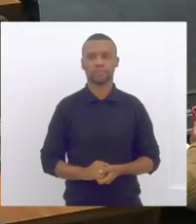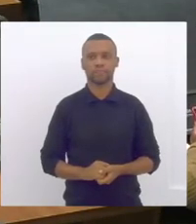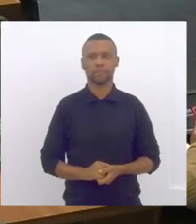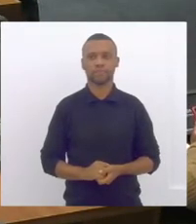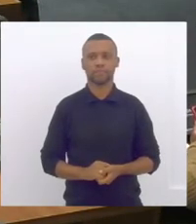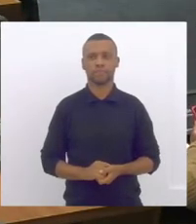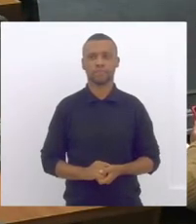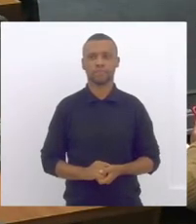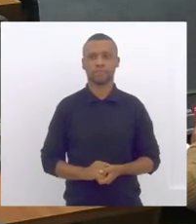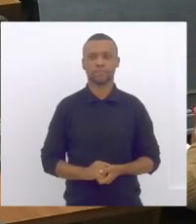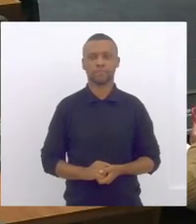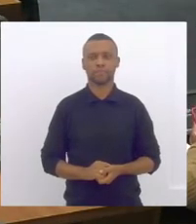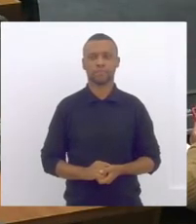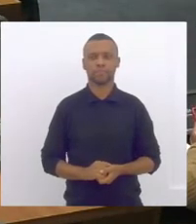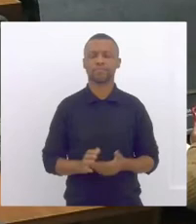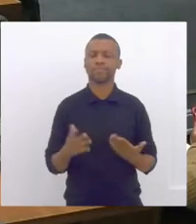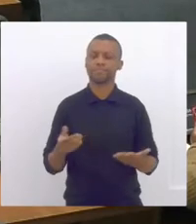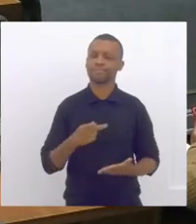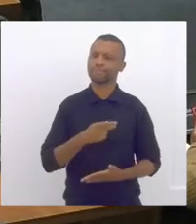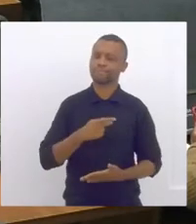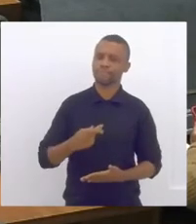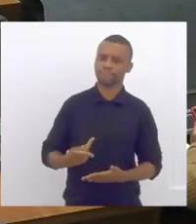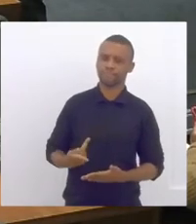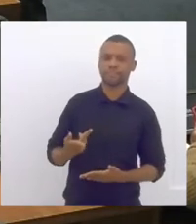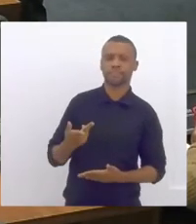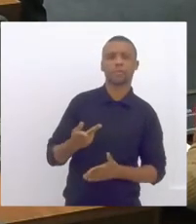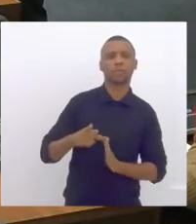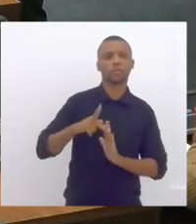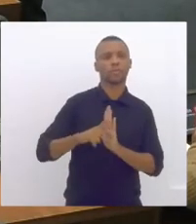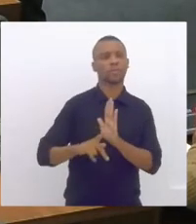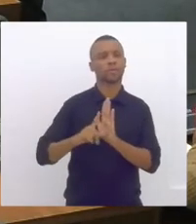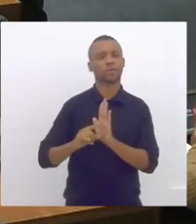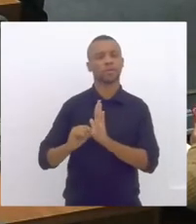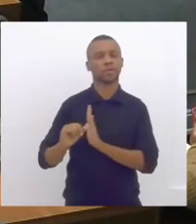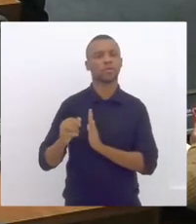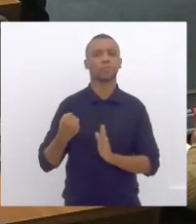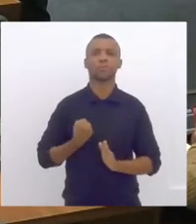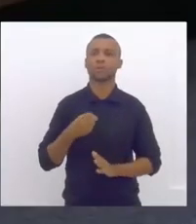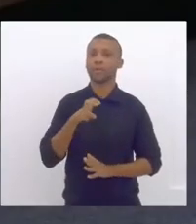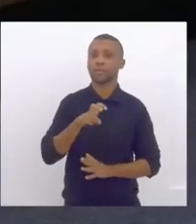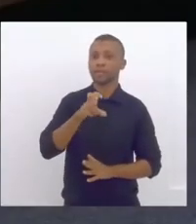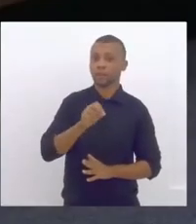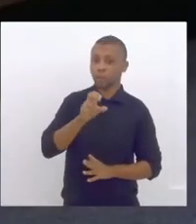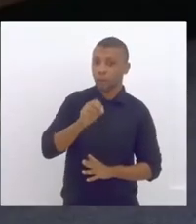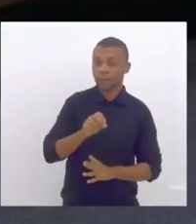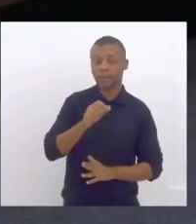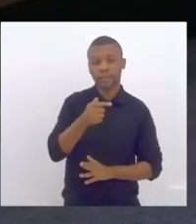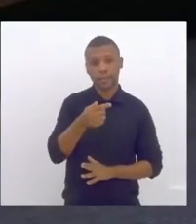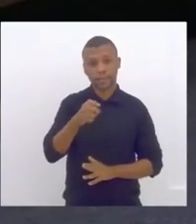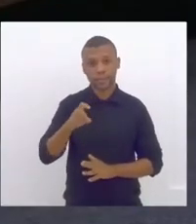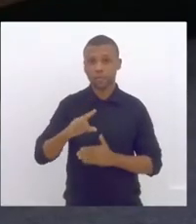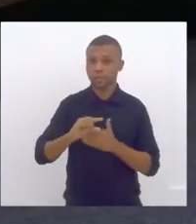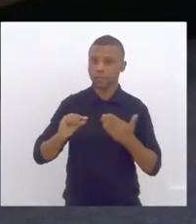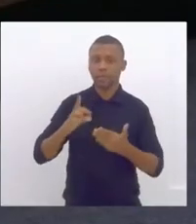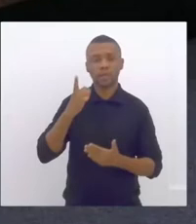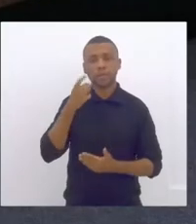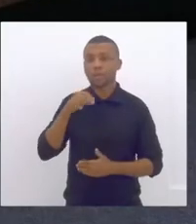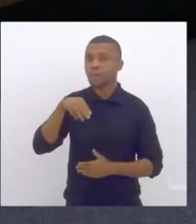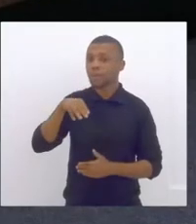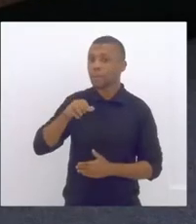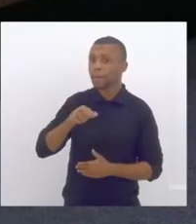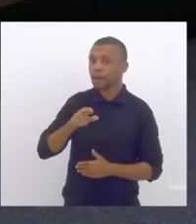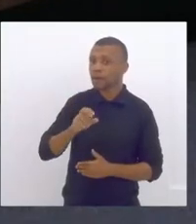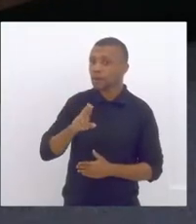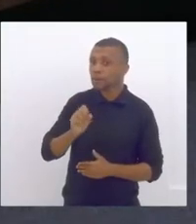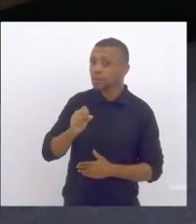Vai, sim. Senhor presidente, o projeto de lei 5035 de 21, de autoria do deputado Marcos Miller, que dispõe